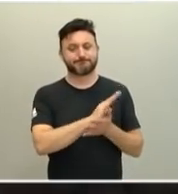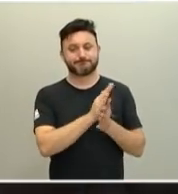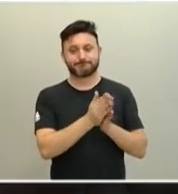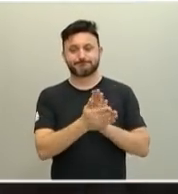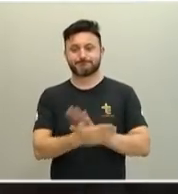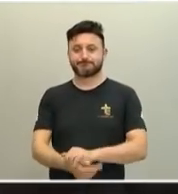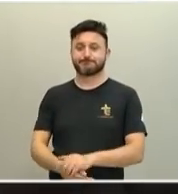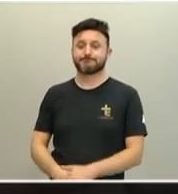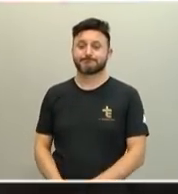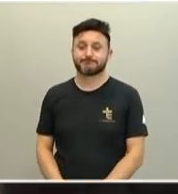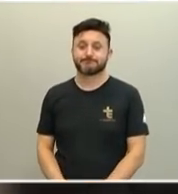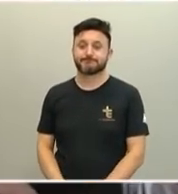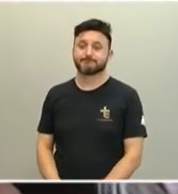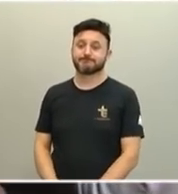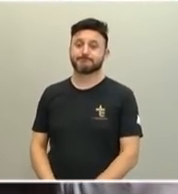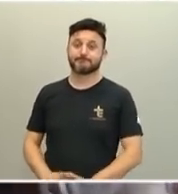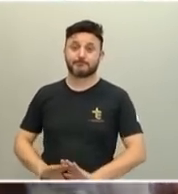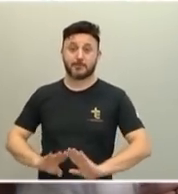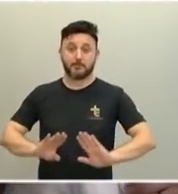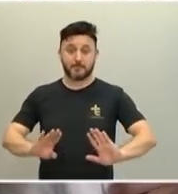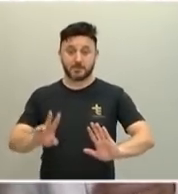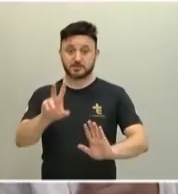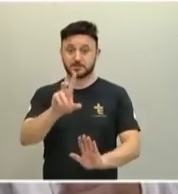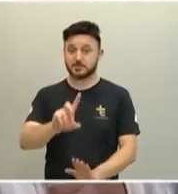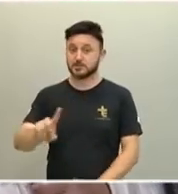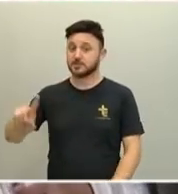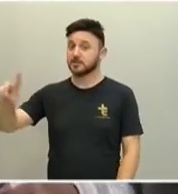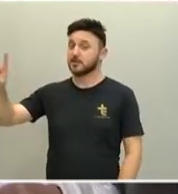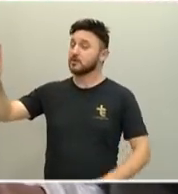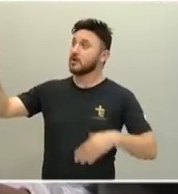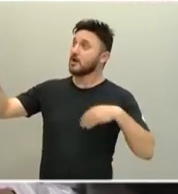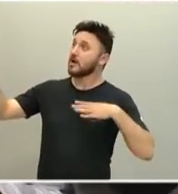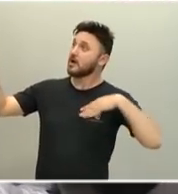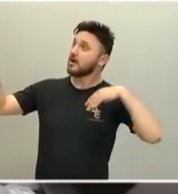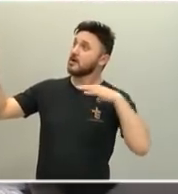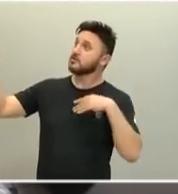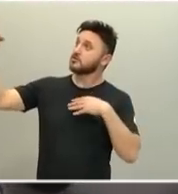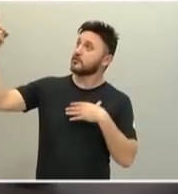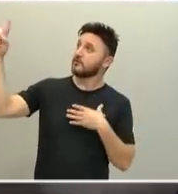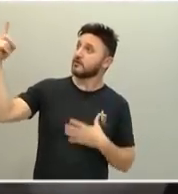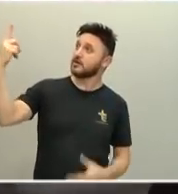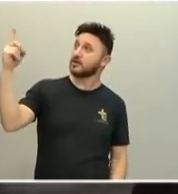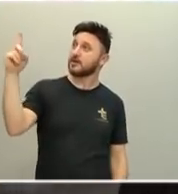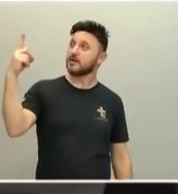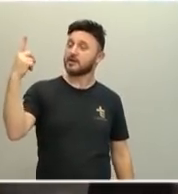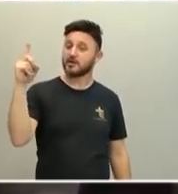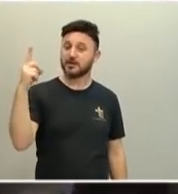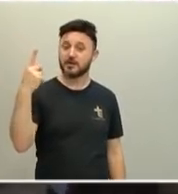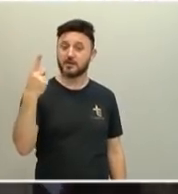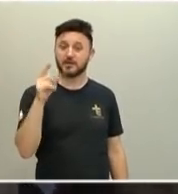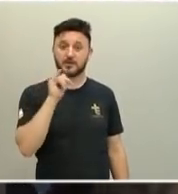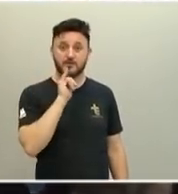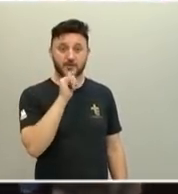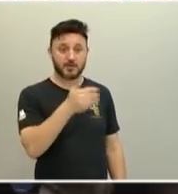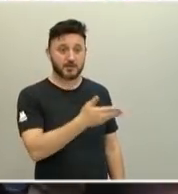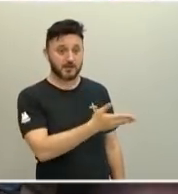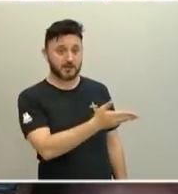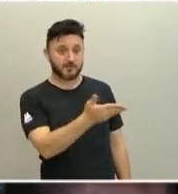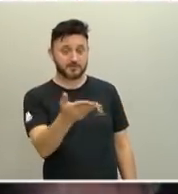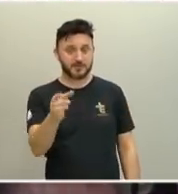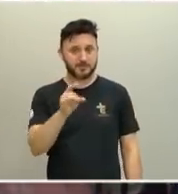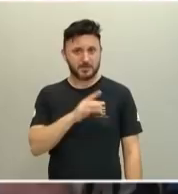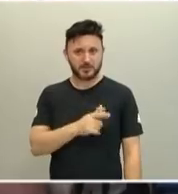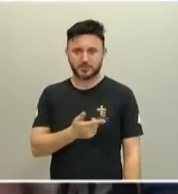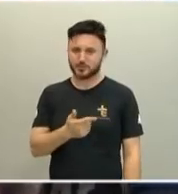assim. Deus mandou um anjo amigo esta noite para te dizer o que mesmo? Para te dizer: não temas, Deus é